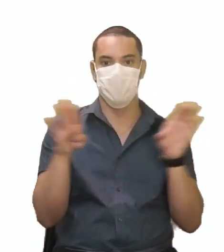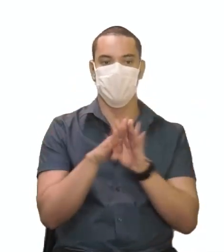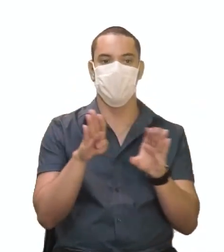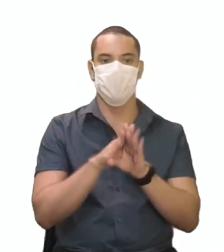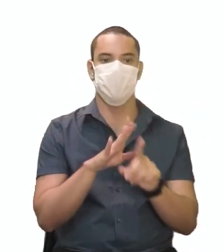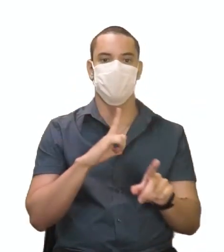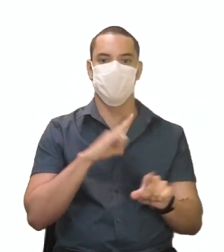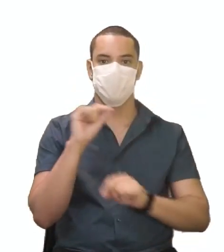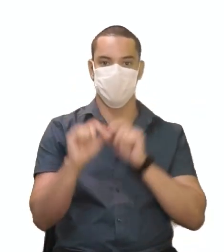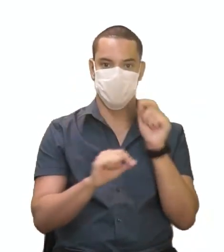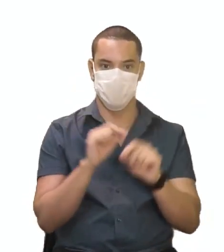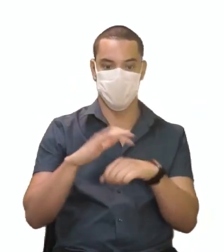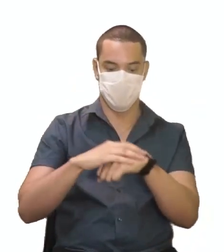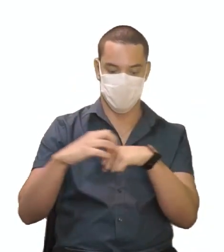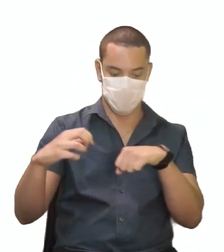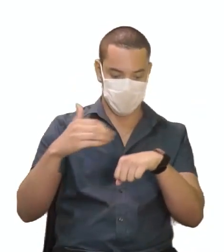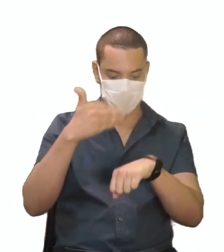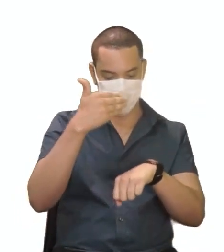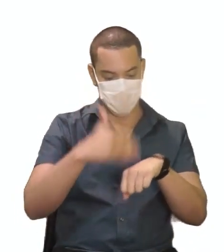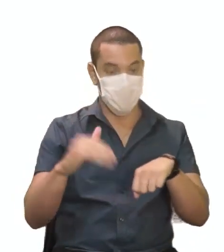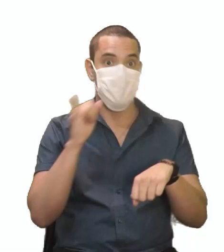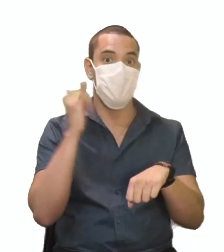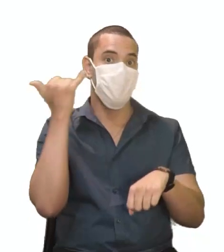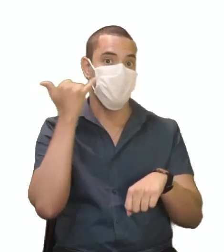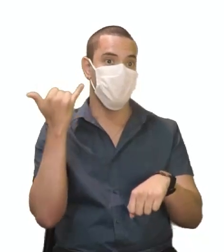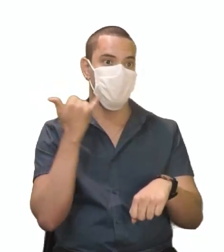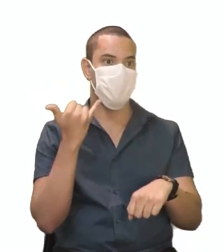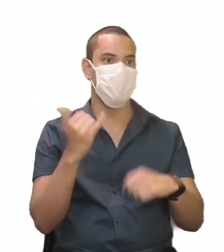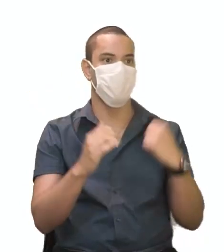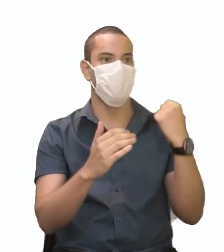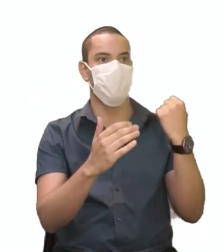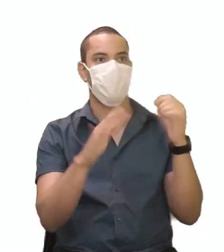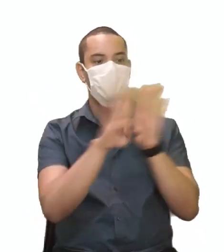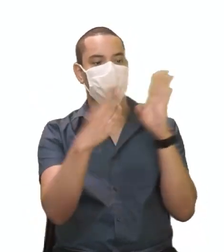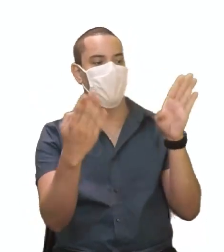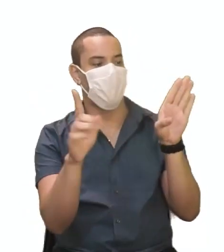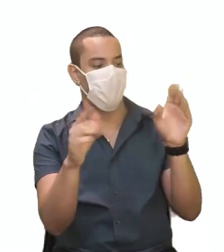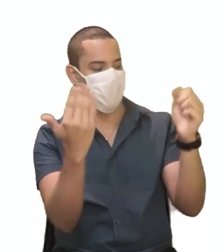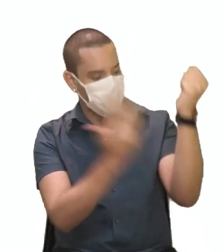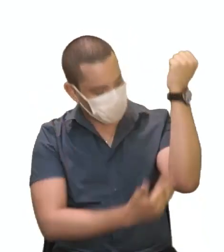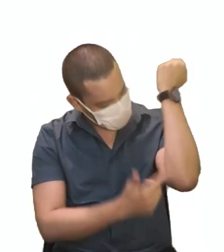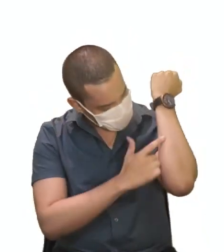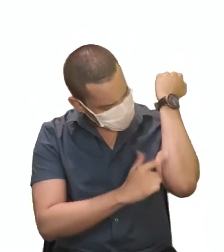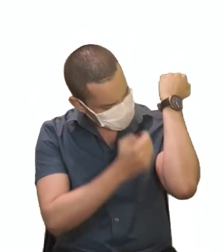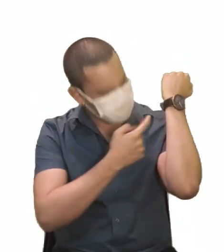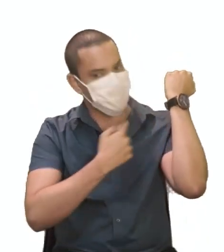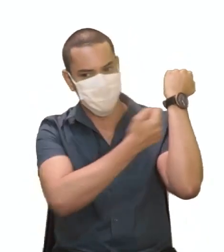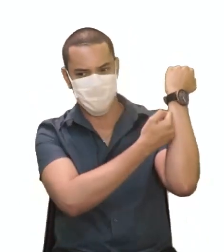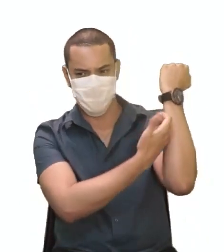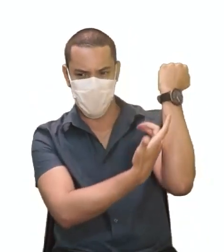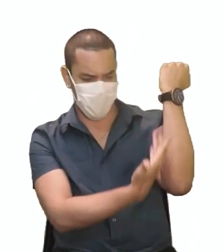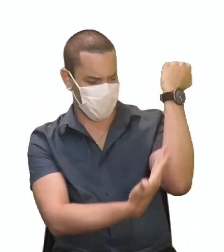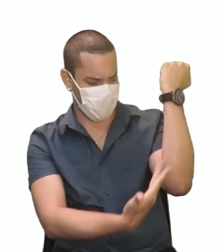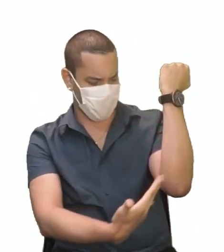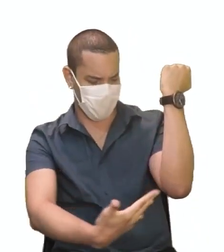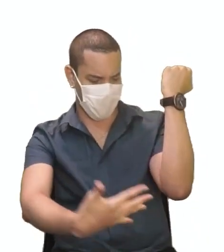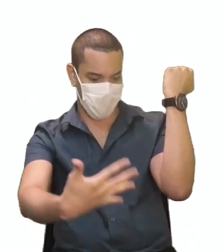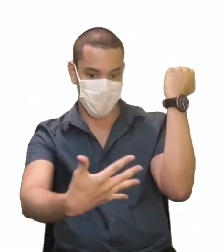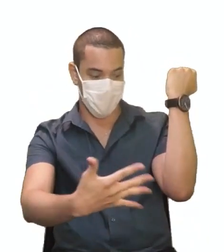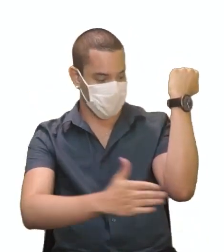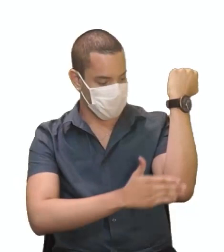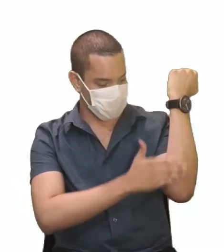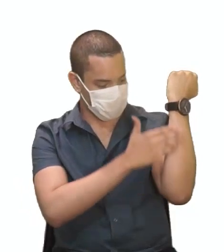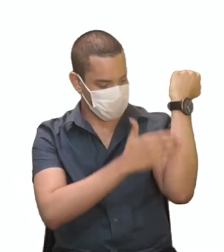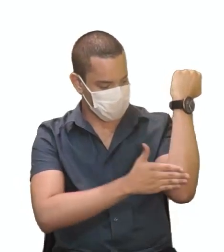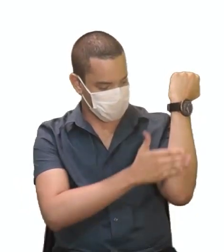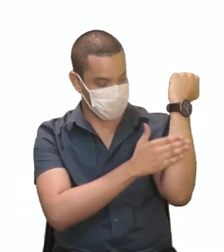ter regeneração, vamos dizer que o Vitor passou ali na porta, arranhou o braço, começou a sangrar, teve um sangramento. Então, ele